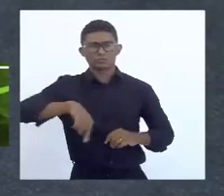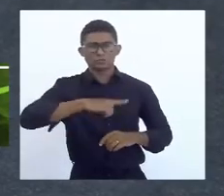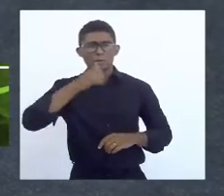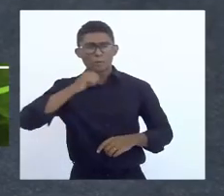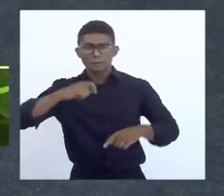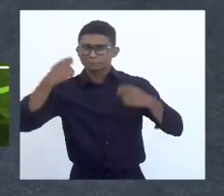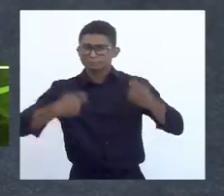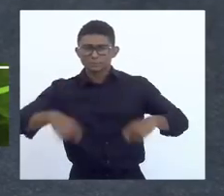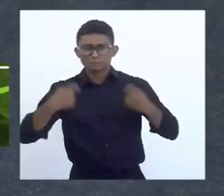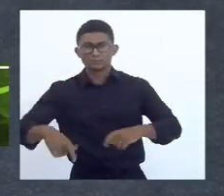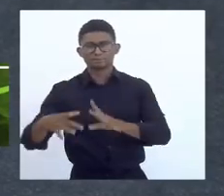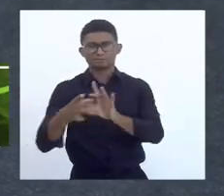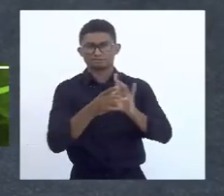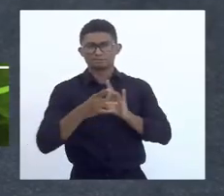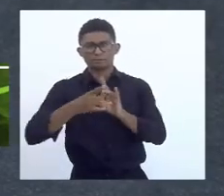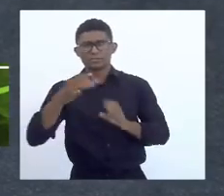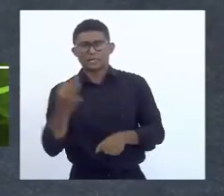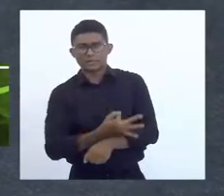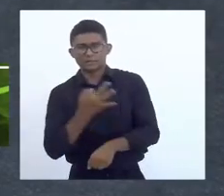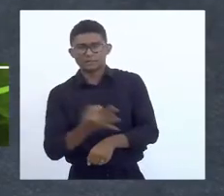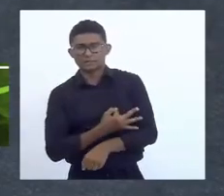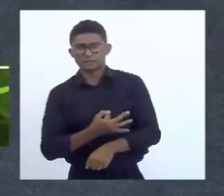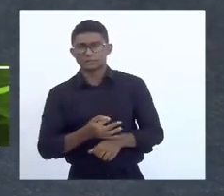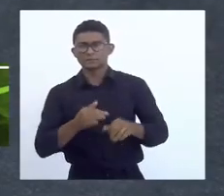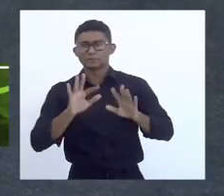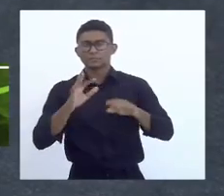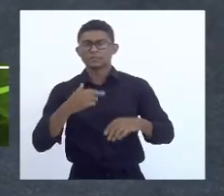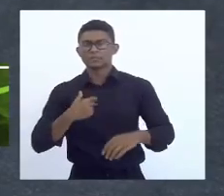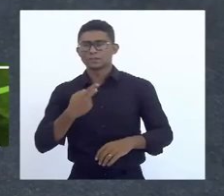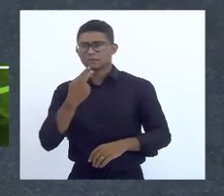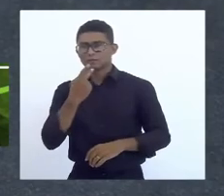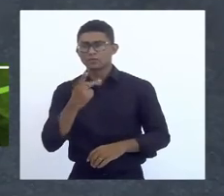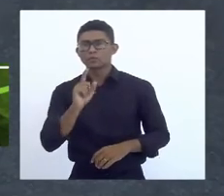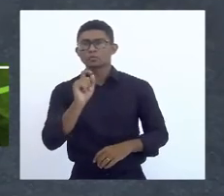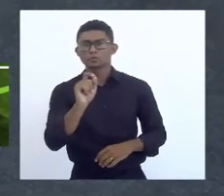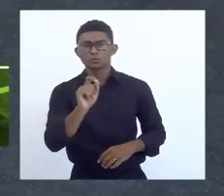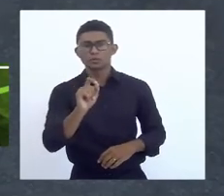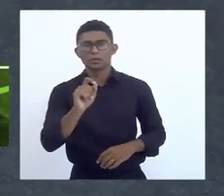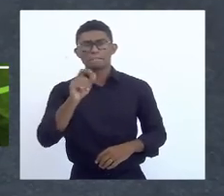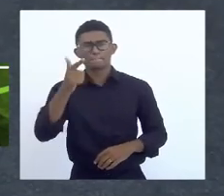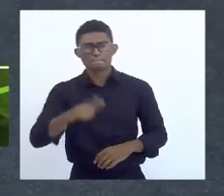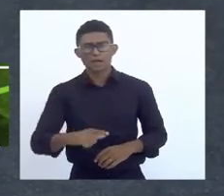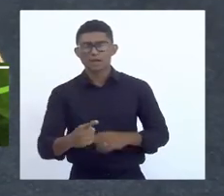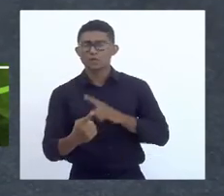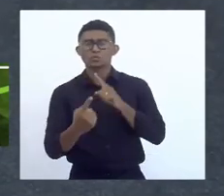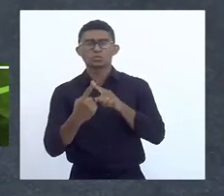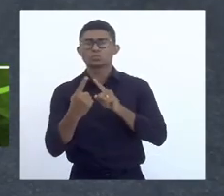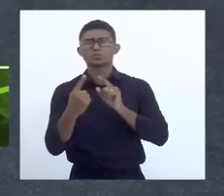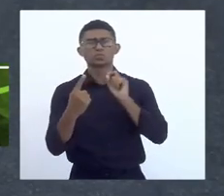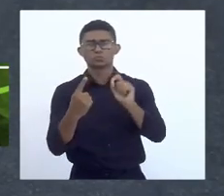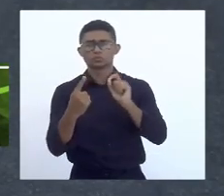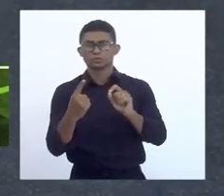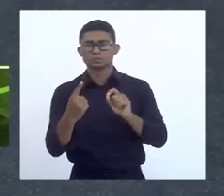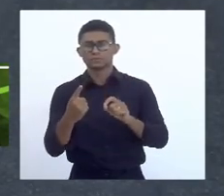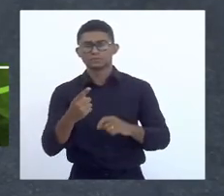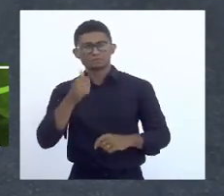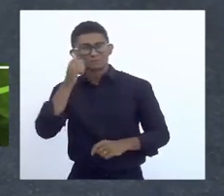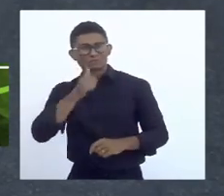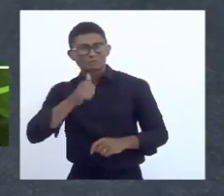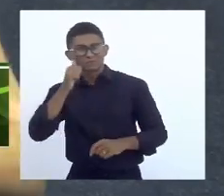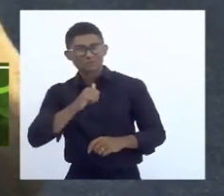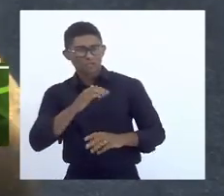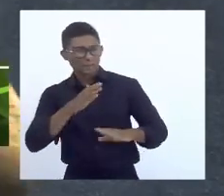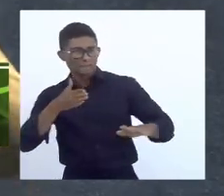para resistir a essa violência. Mas eu queria destacar também mais uma questão. Para as mulheres chegarem no